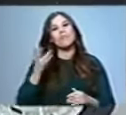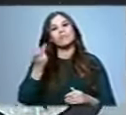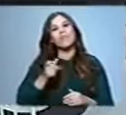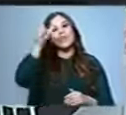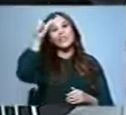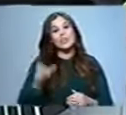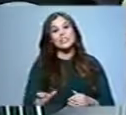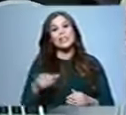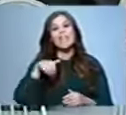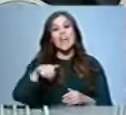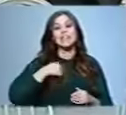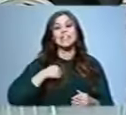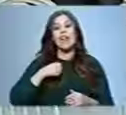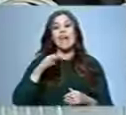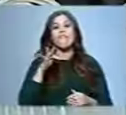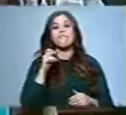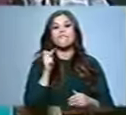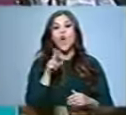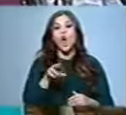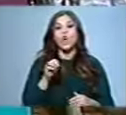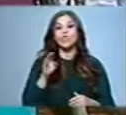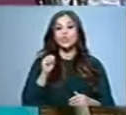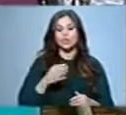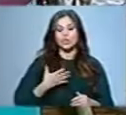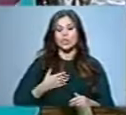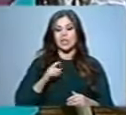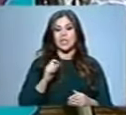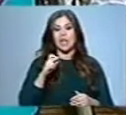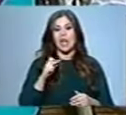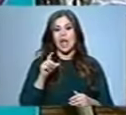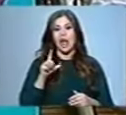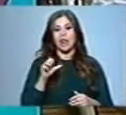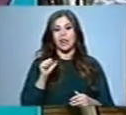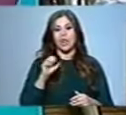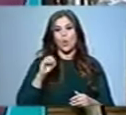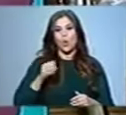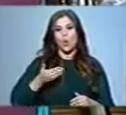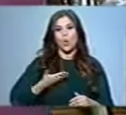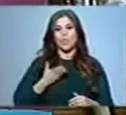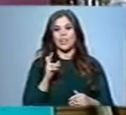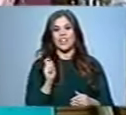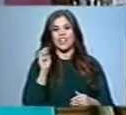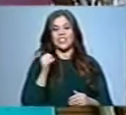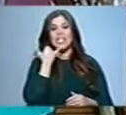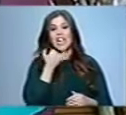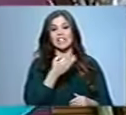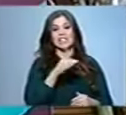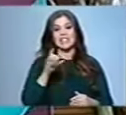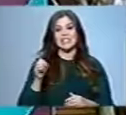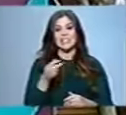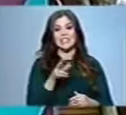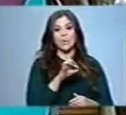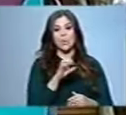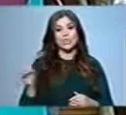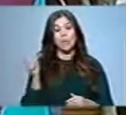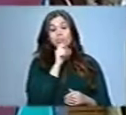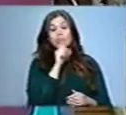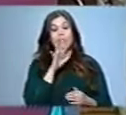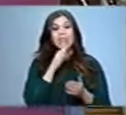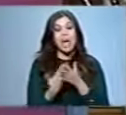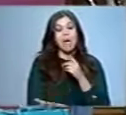próximo sábado, em Fornos de Algodres, ligando o 760-100-800, fica com a possibilidade de ganhar